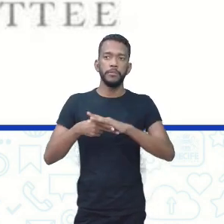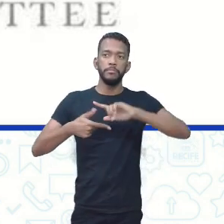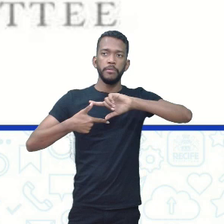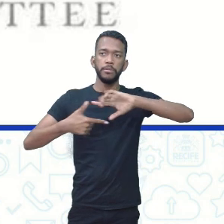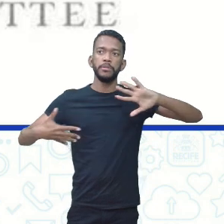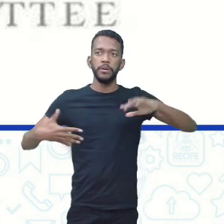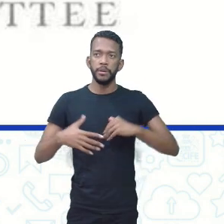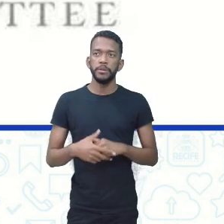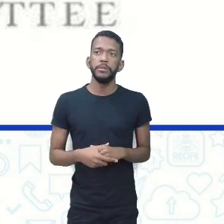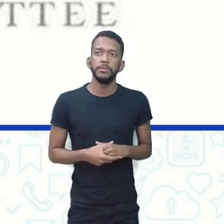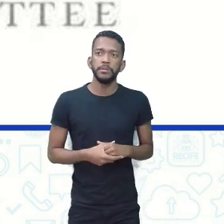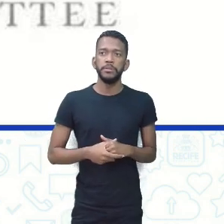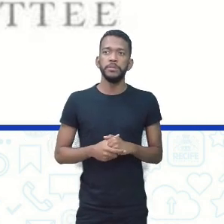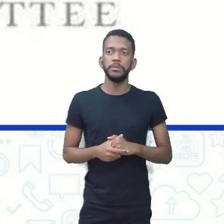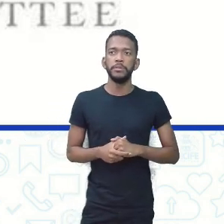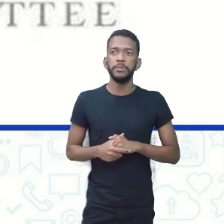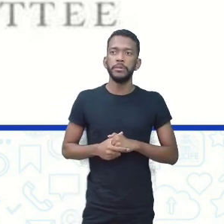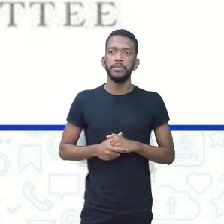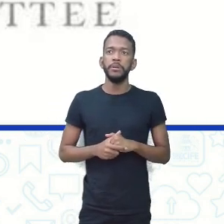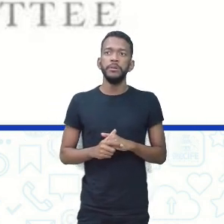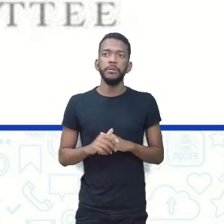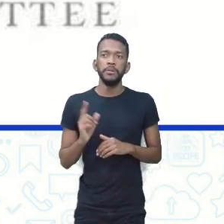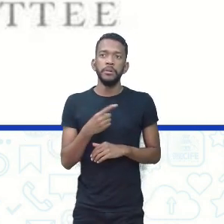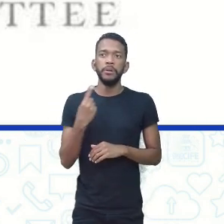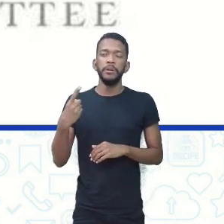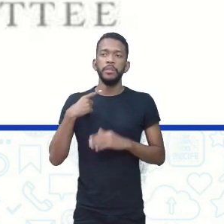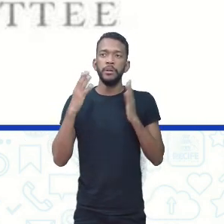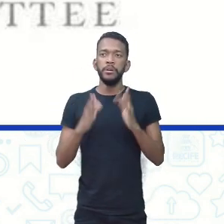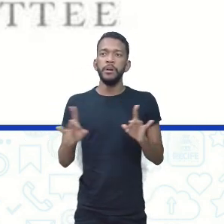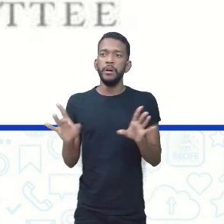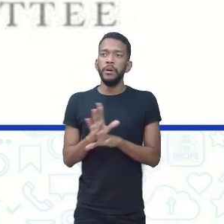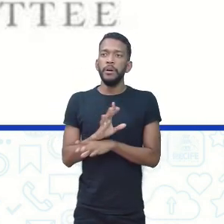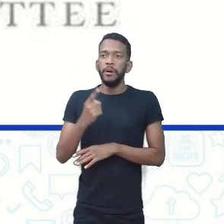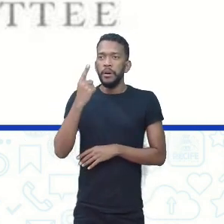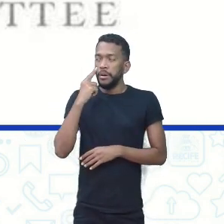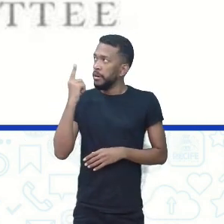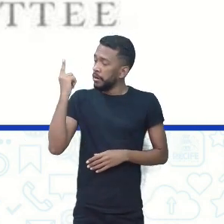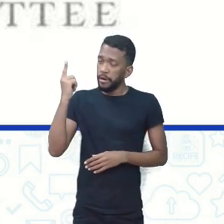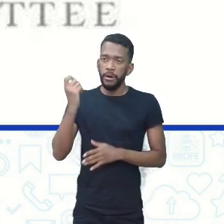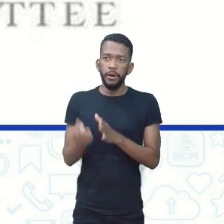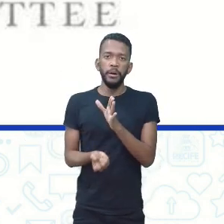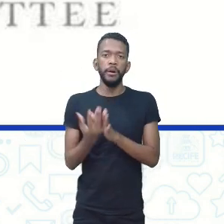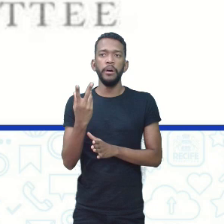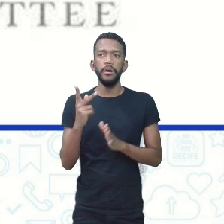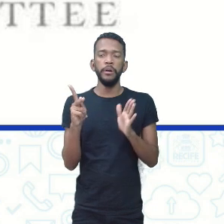Moderna. E aí, a gente tem o surgimento